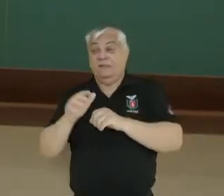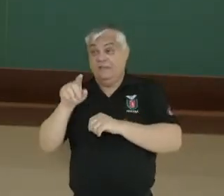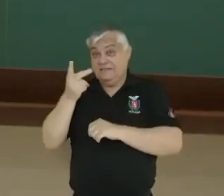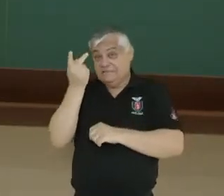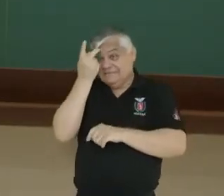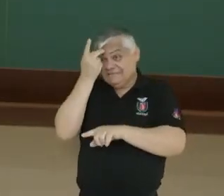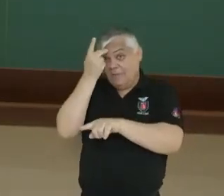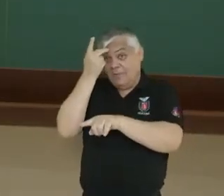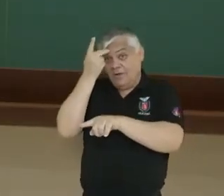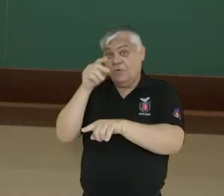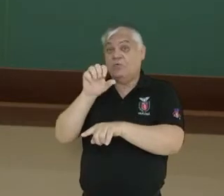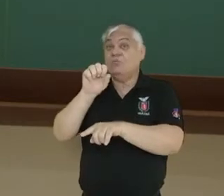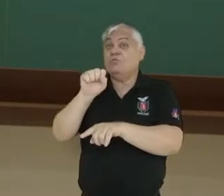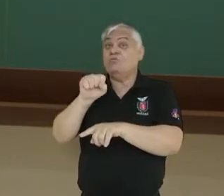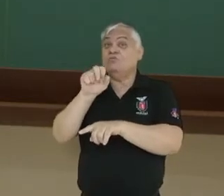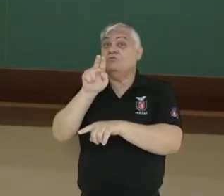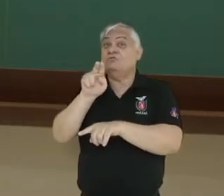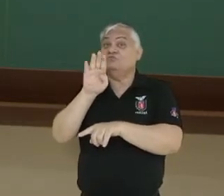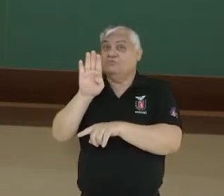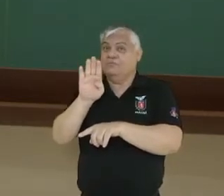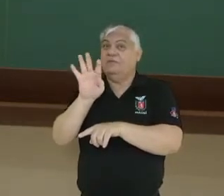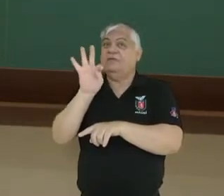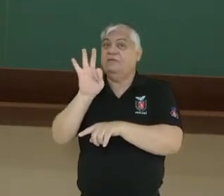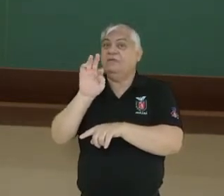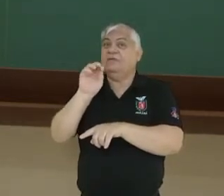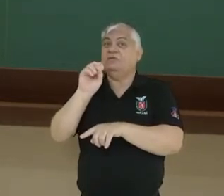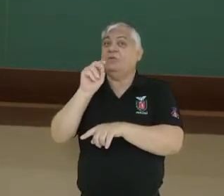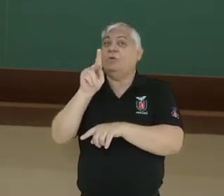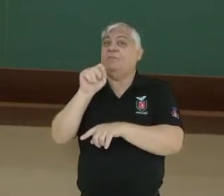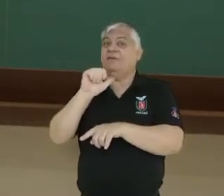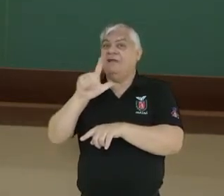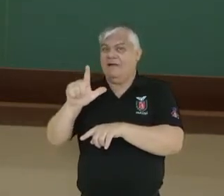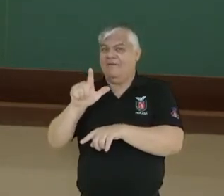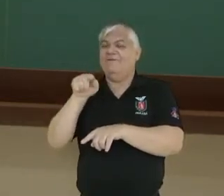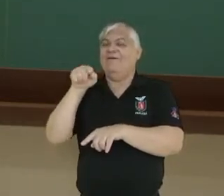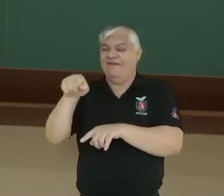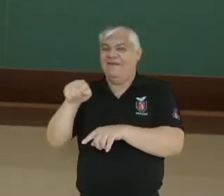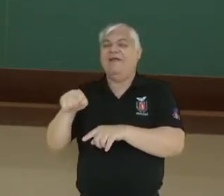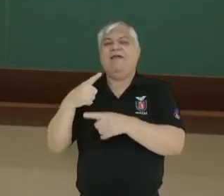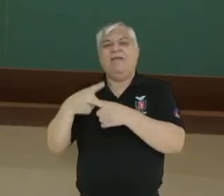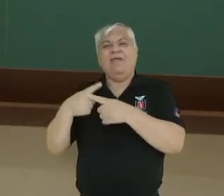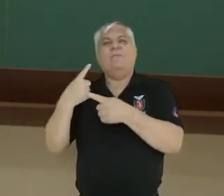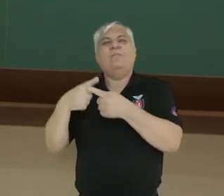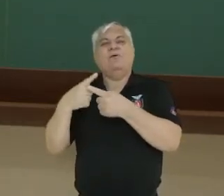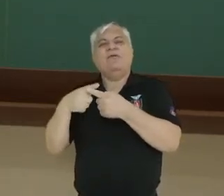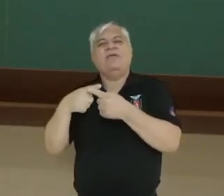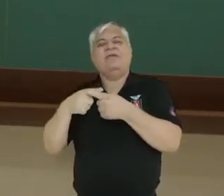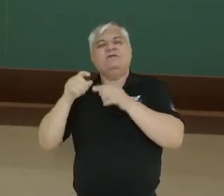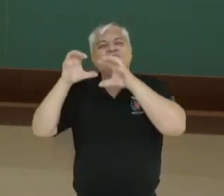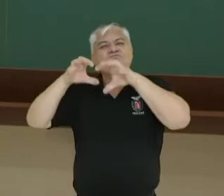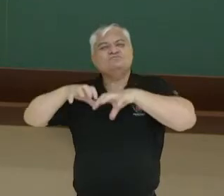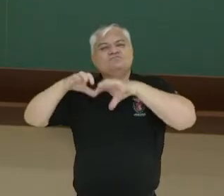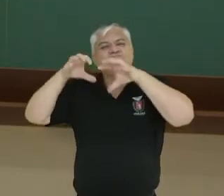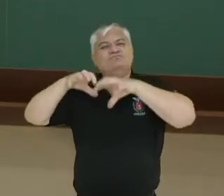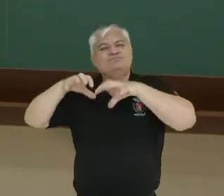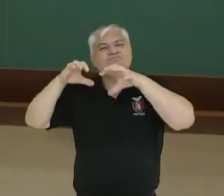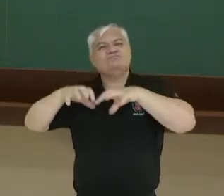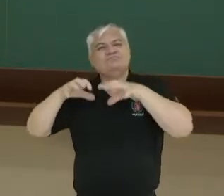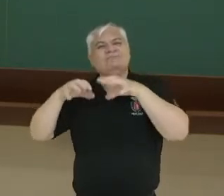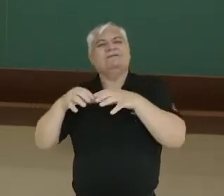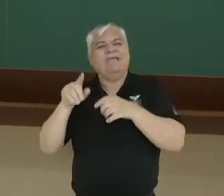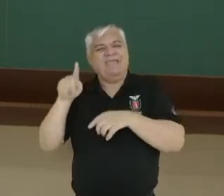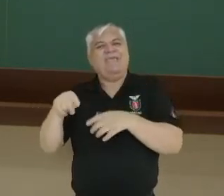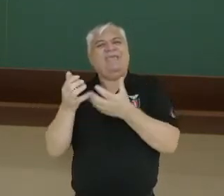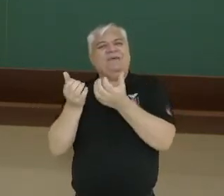clima subtropical, né? Então, daquela divisão que nós trouxemos ali, vejam que a gente já tem aqui duas diferenças quando eu